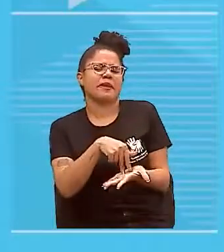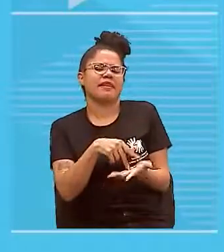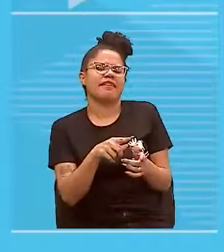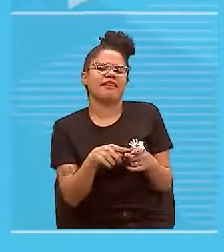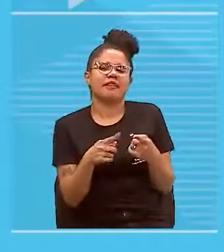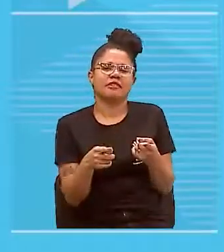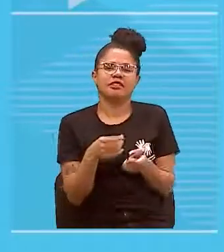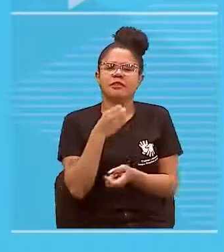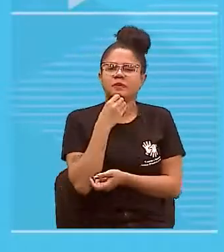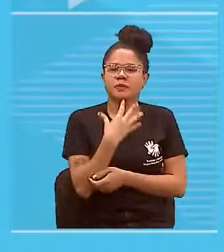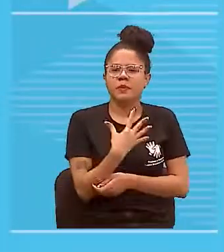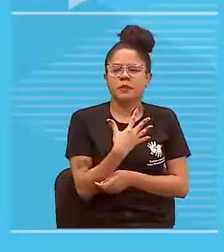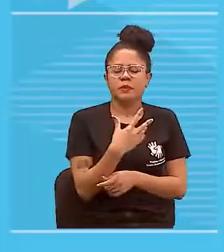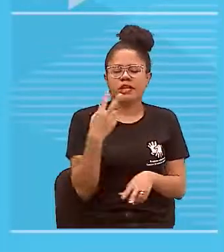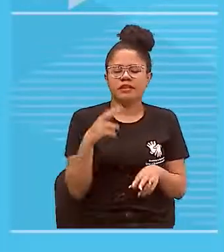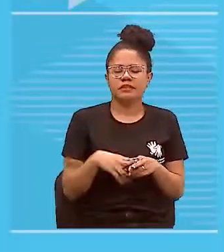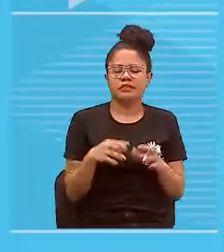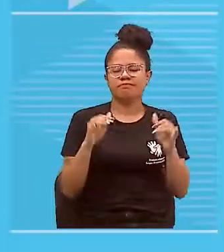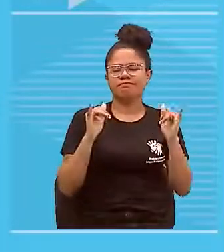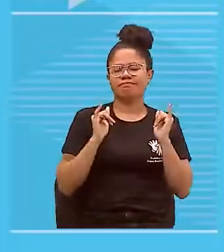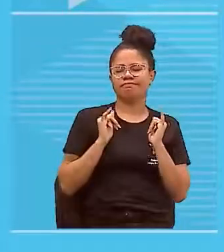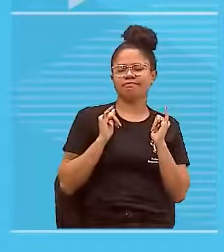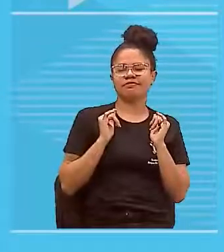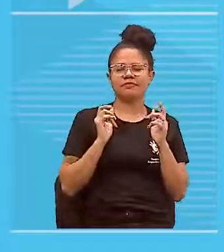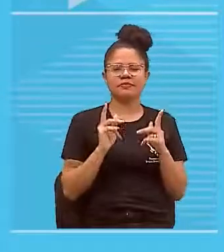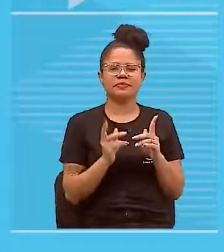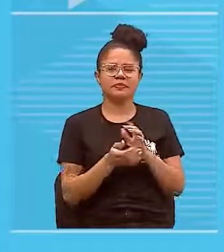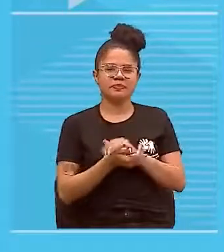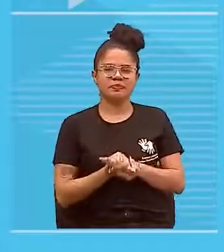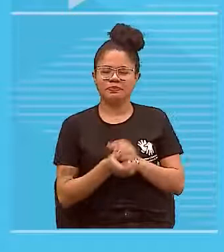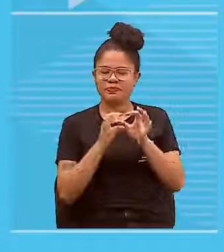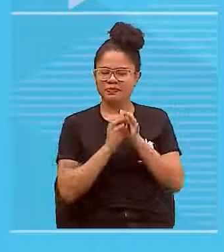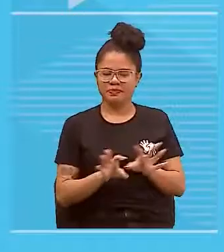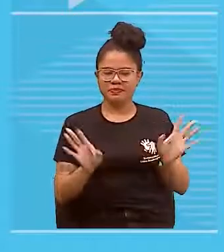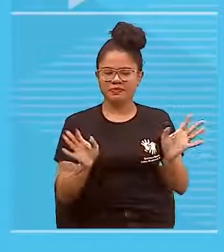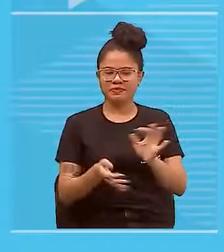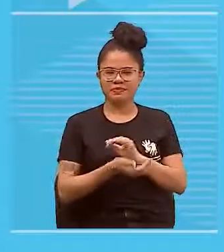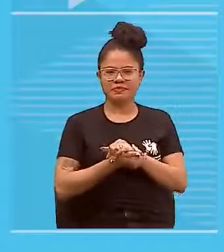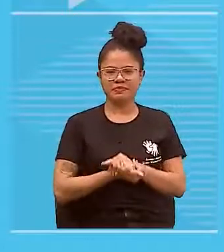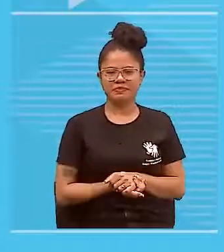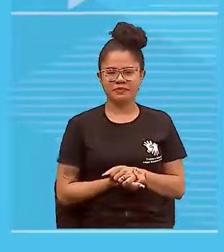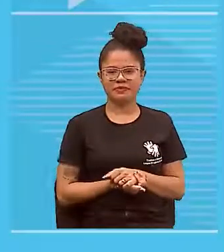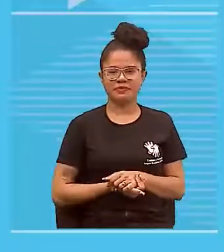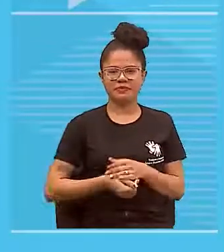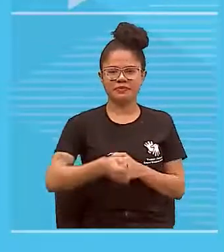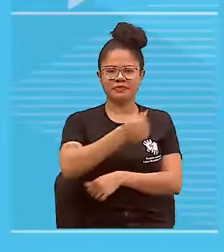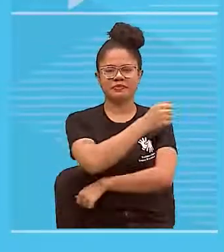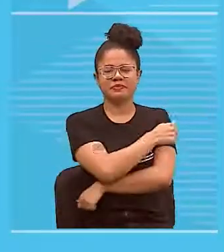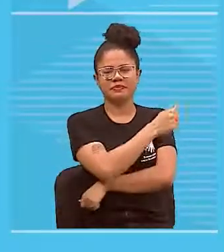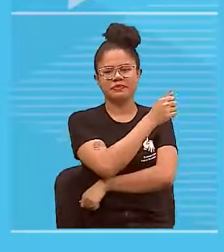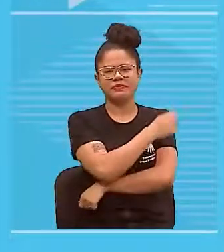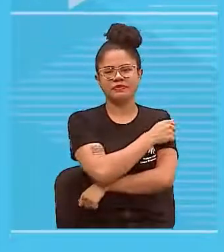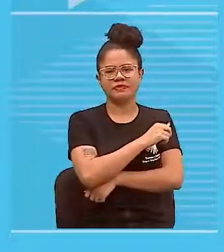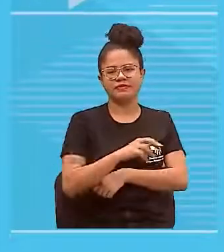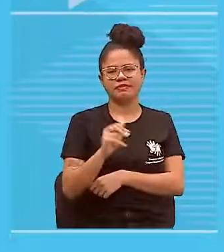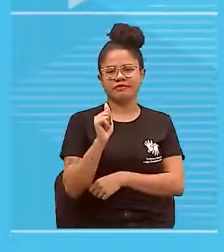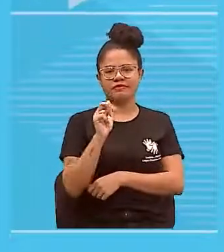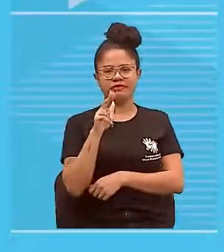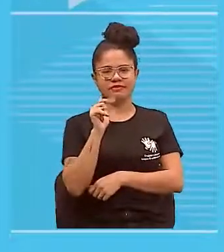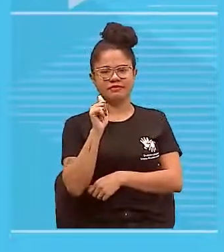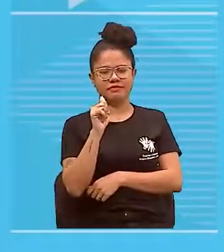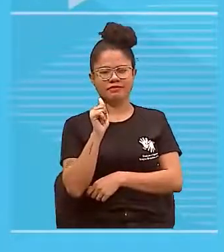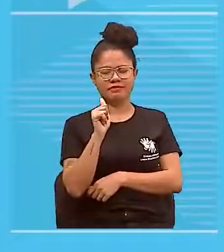confortável né Adriana é isso aí Adriana fica à vontade Alana Ravena muito bem